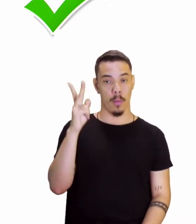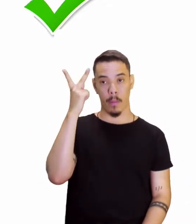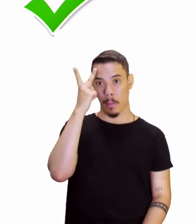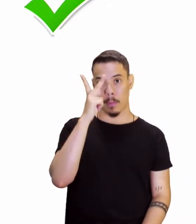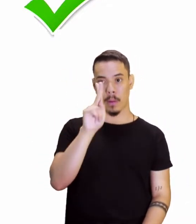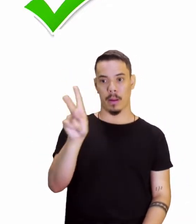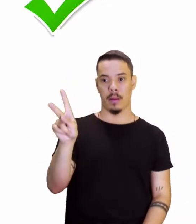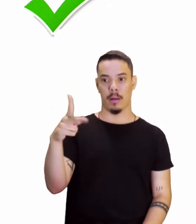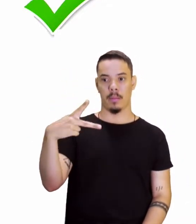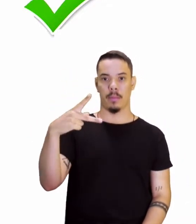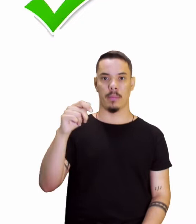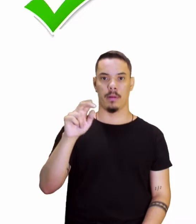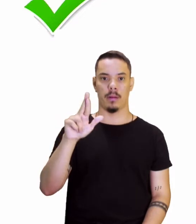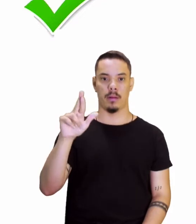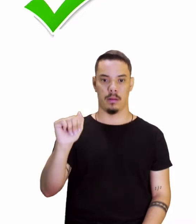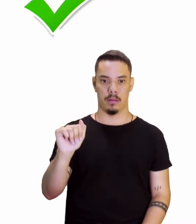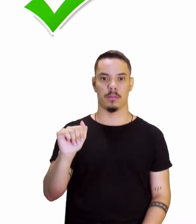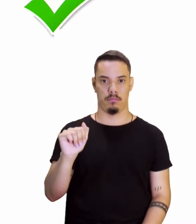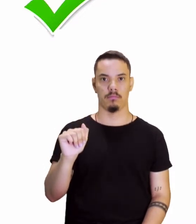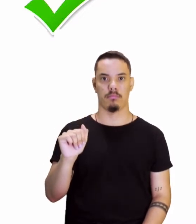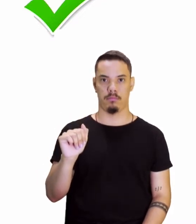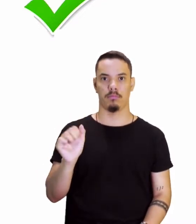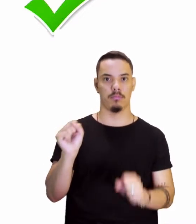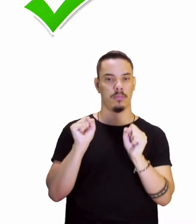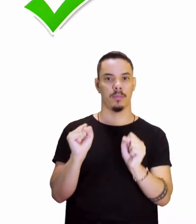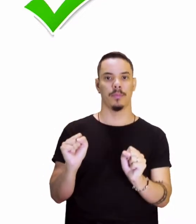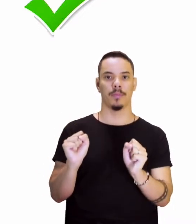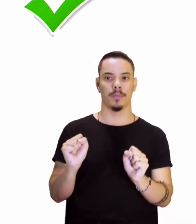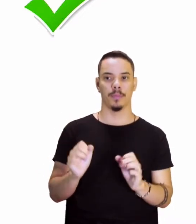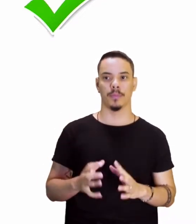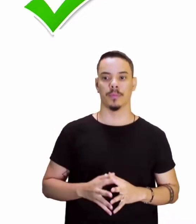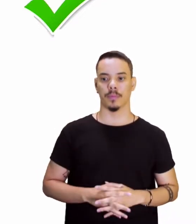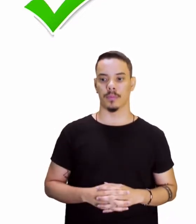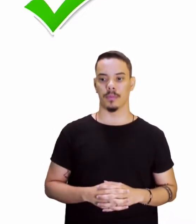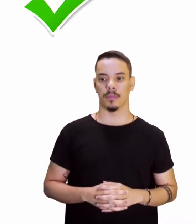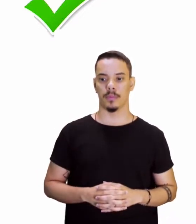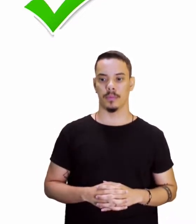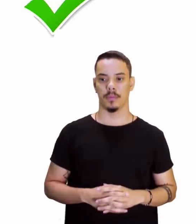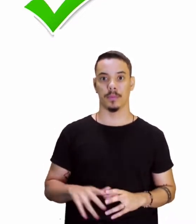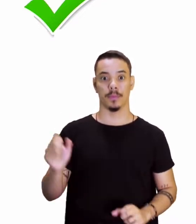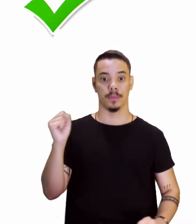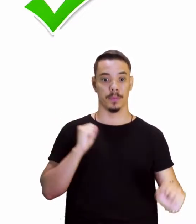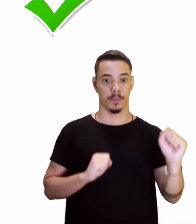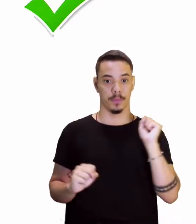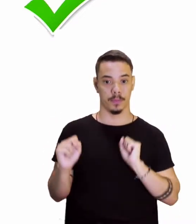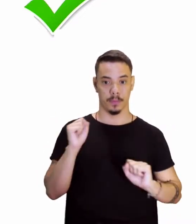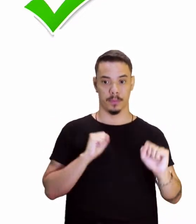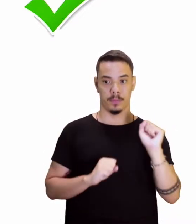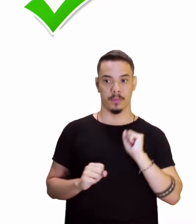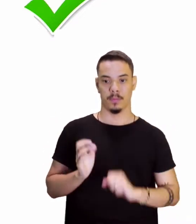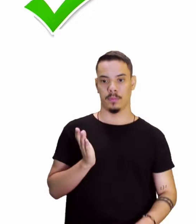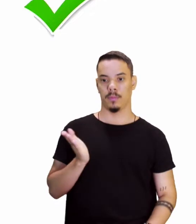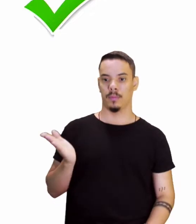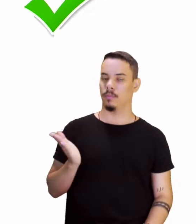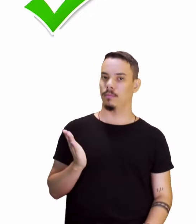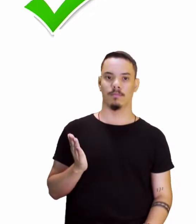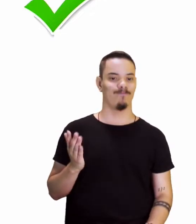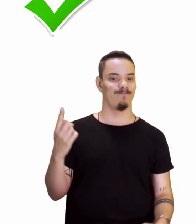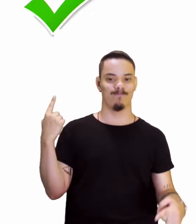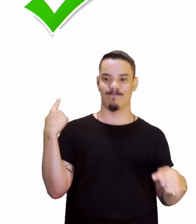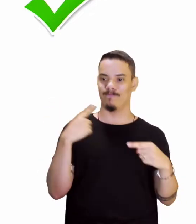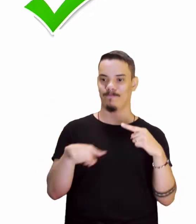ansiosos para vê-lo. Beleza? Ansiosos aqui neste caso não encaixa